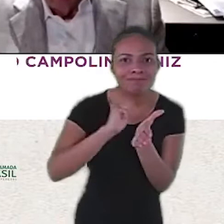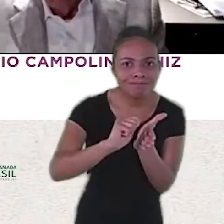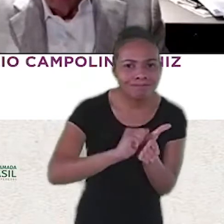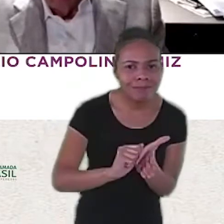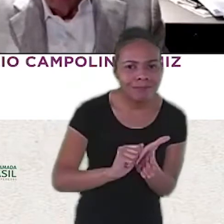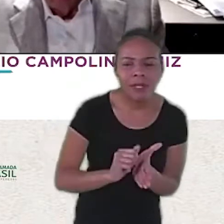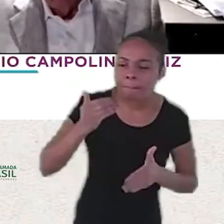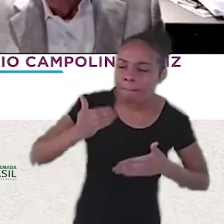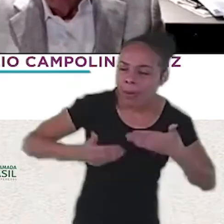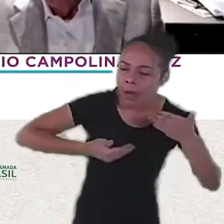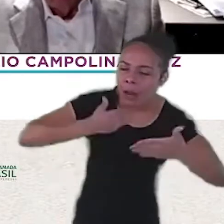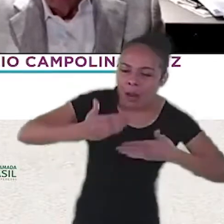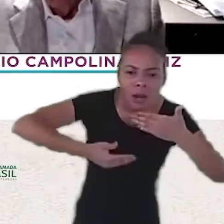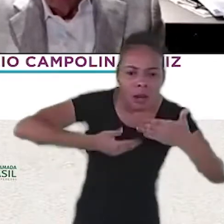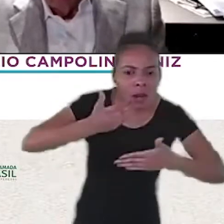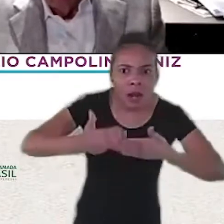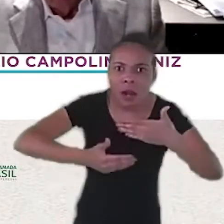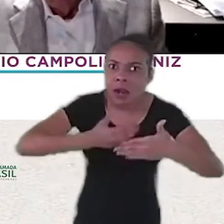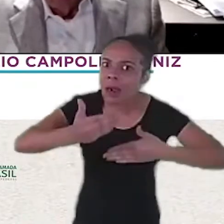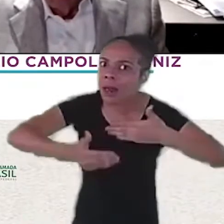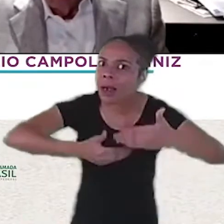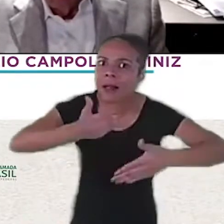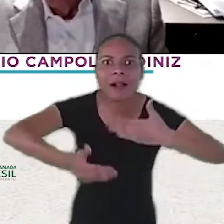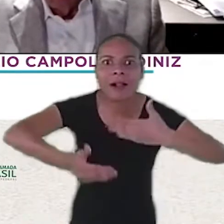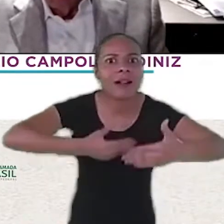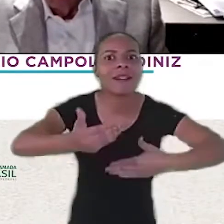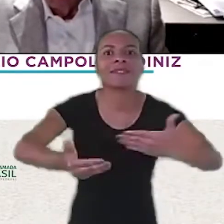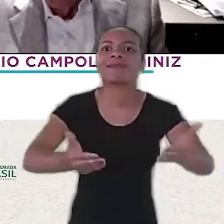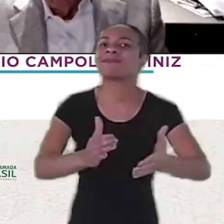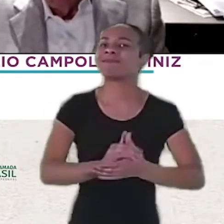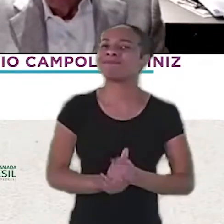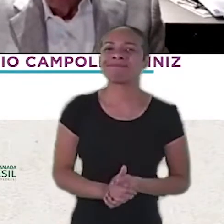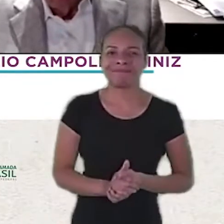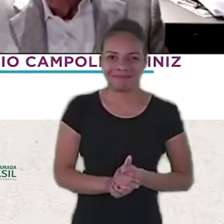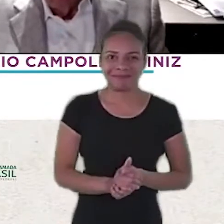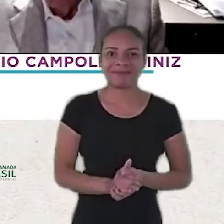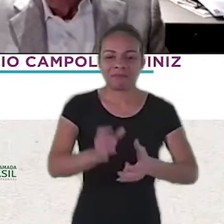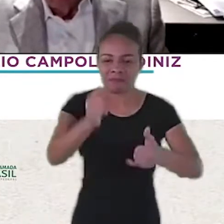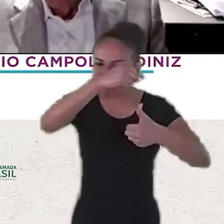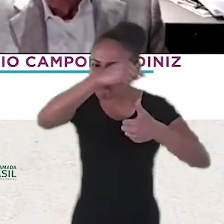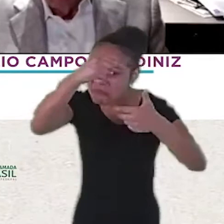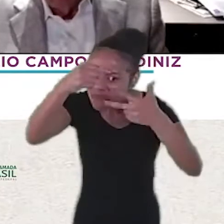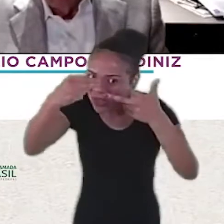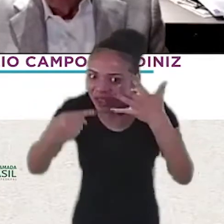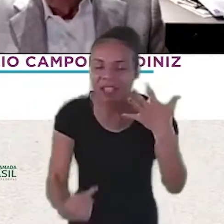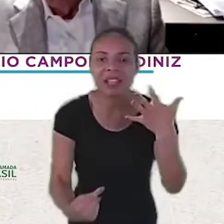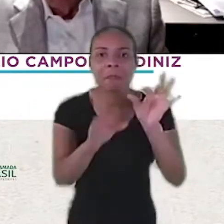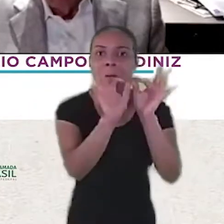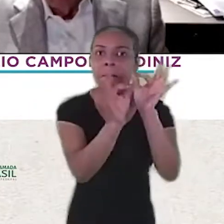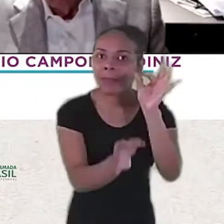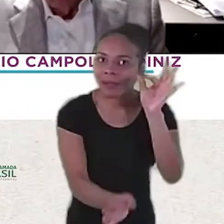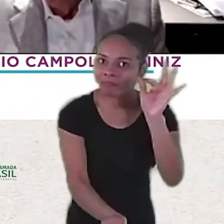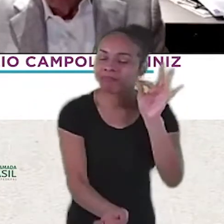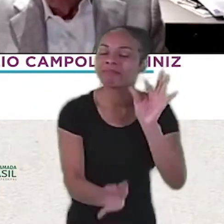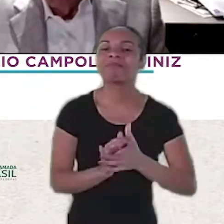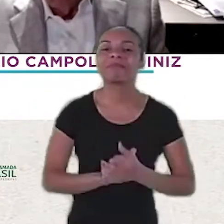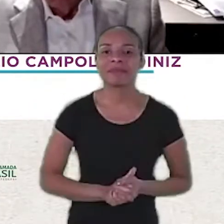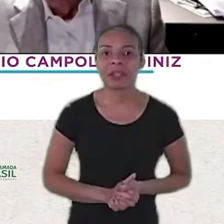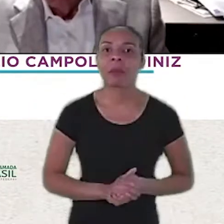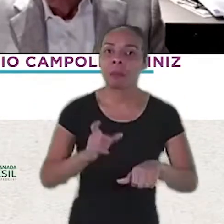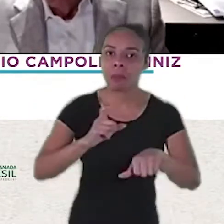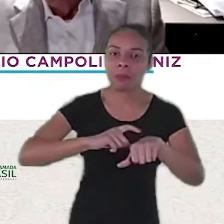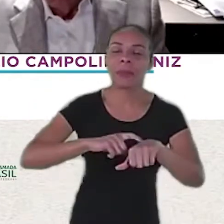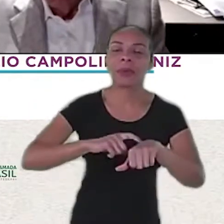cima, para frente, como se fosse uma grande sequência de círculos ao tratar dos